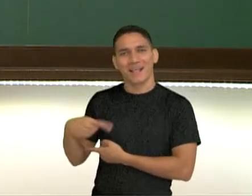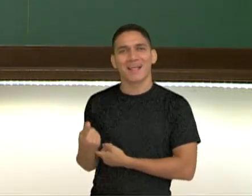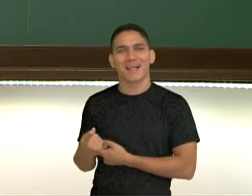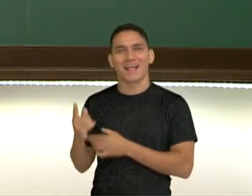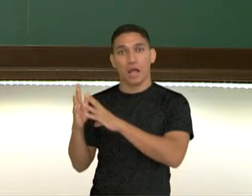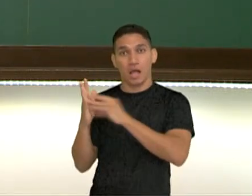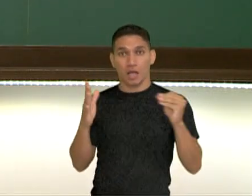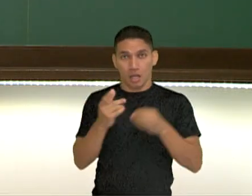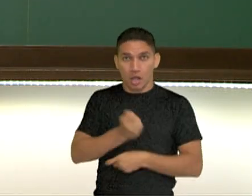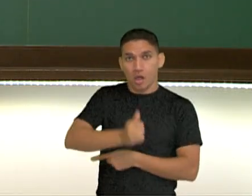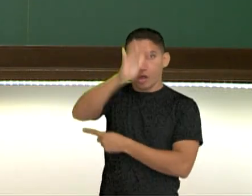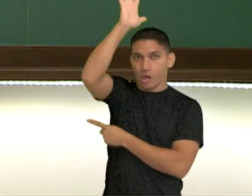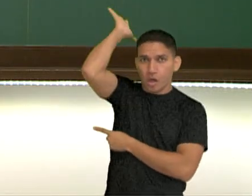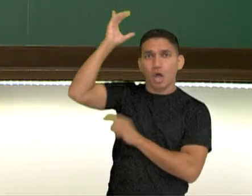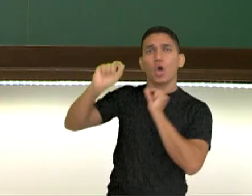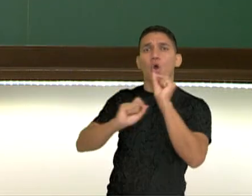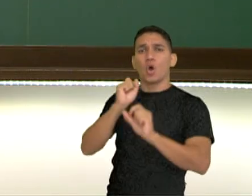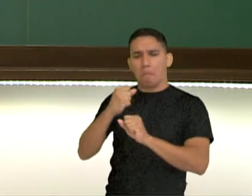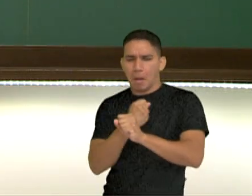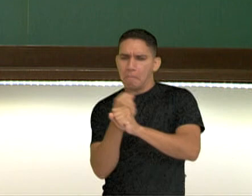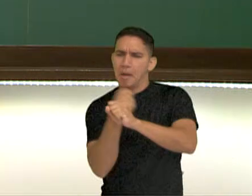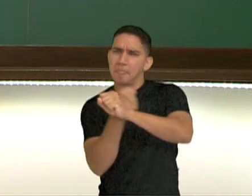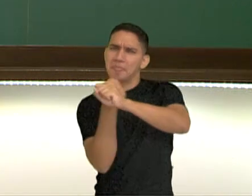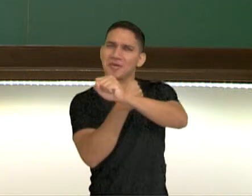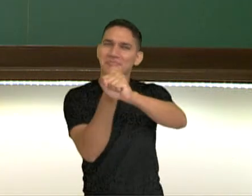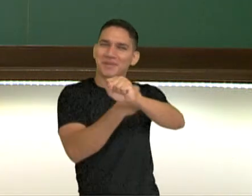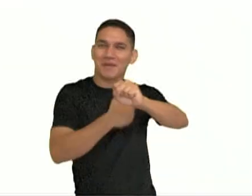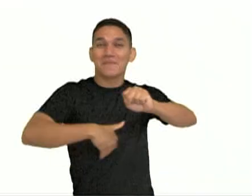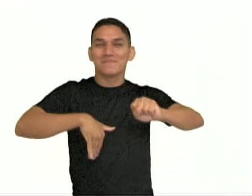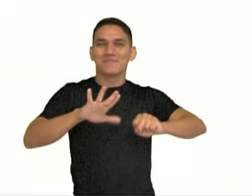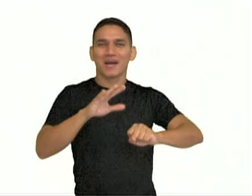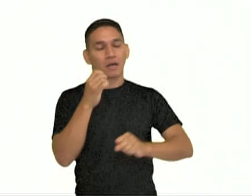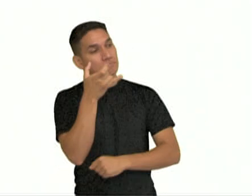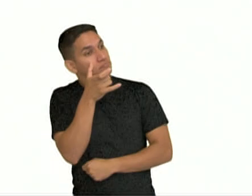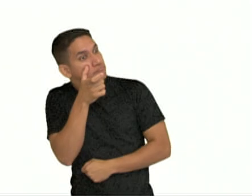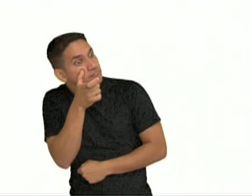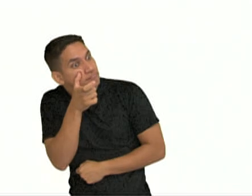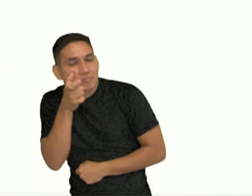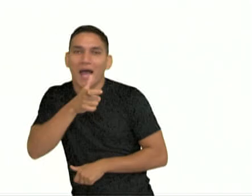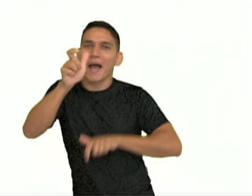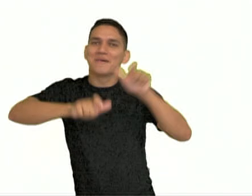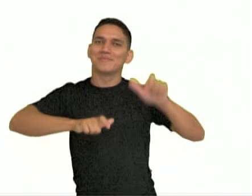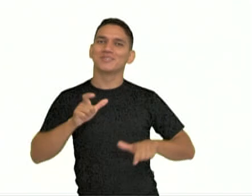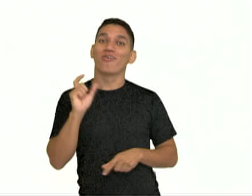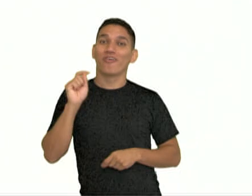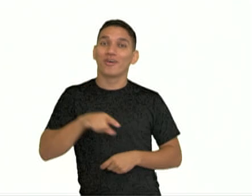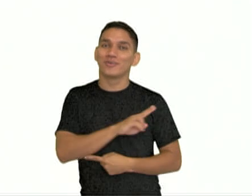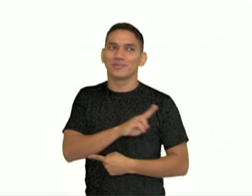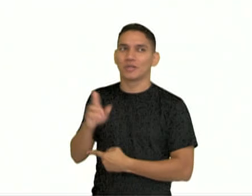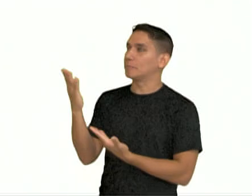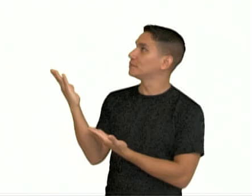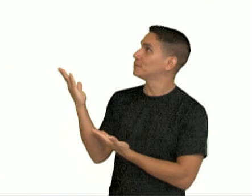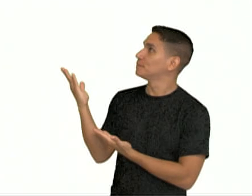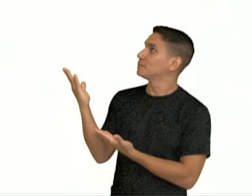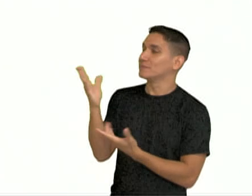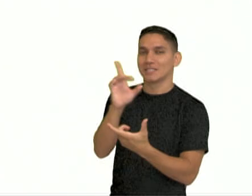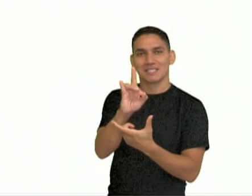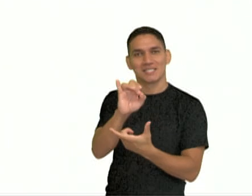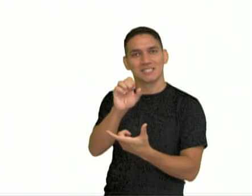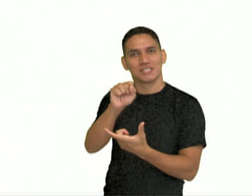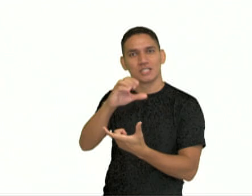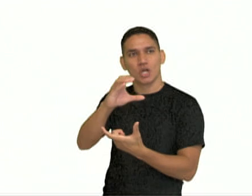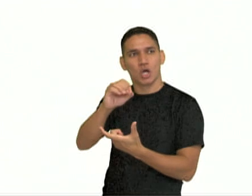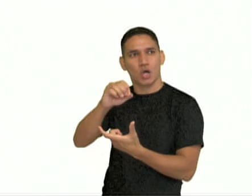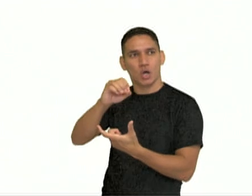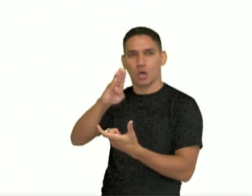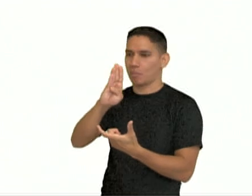réplica romana de uma das esculturas mais apreciadas pelas pessoas. Chama-se o Discóbolo. Essa estátua